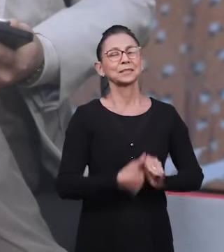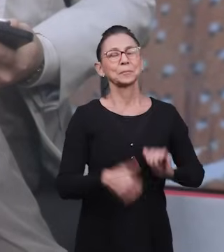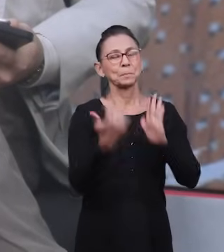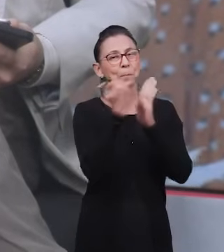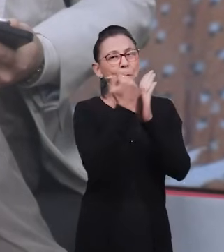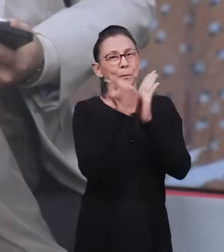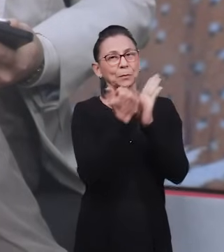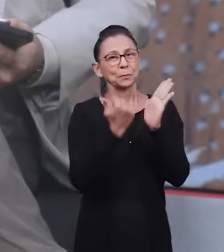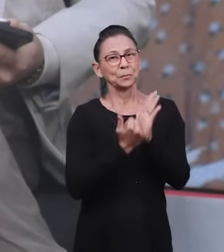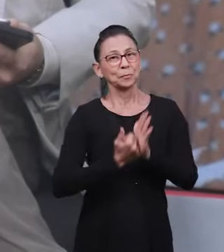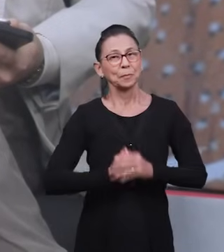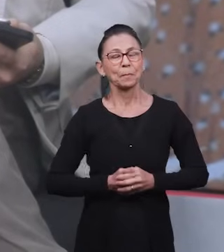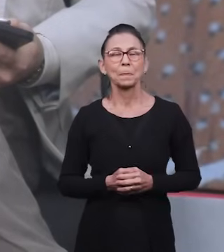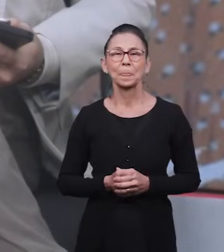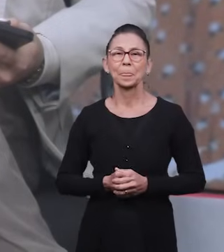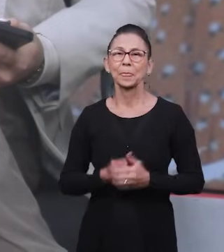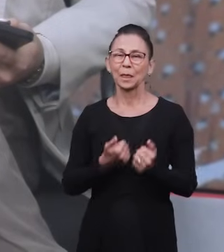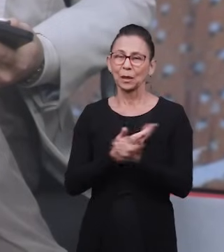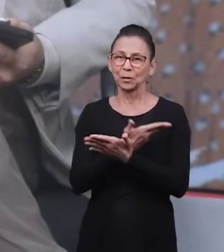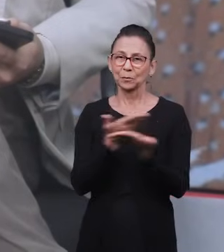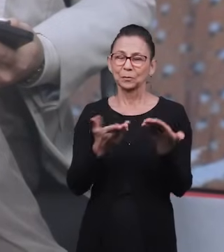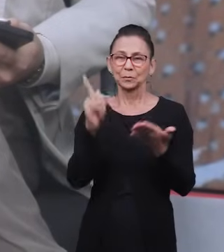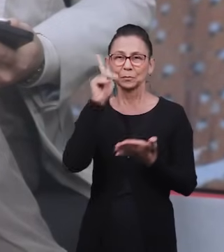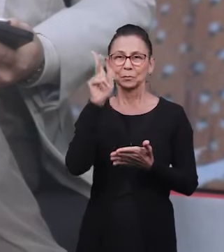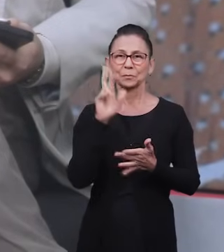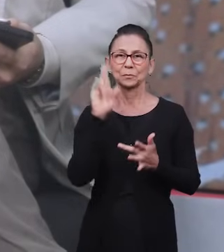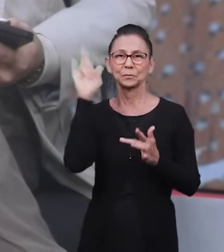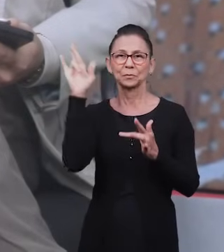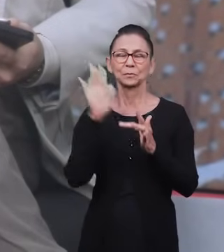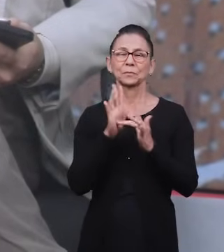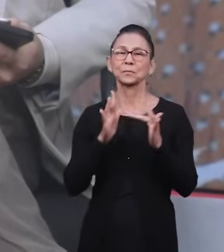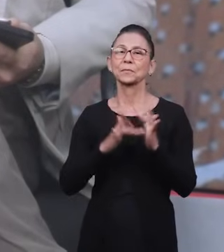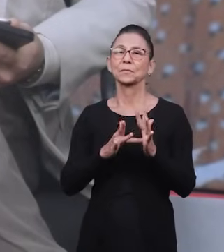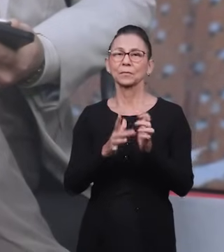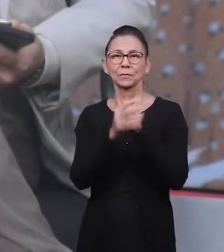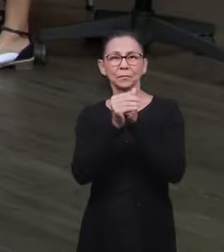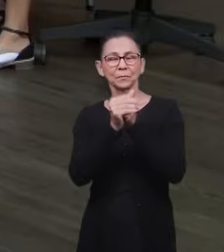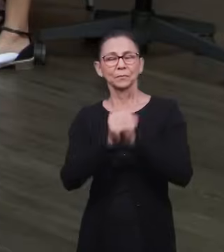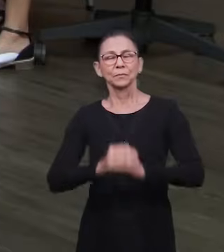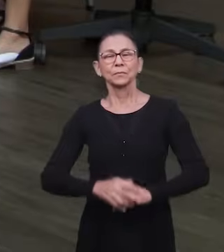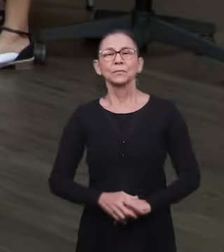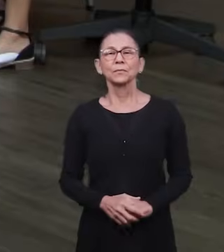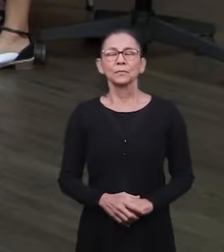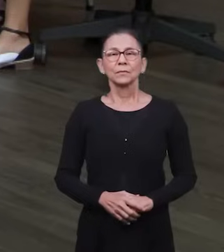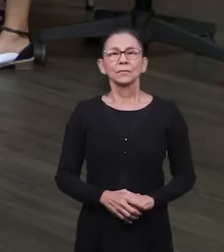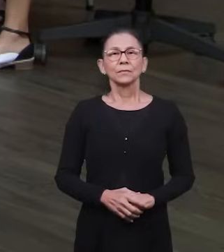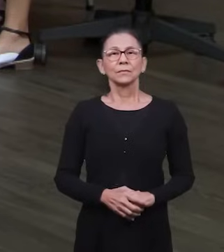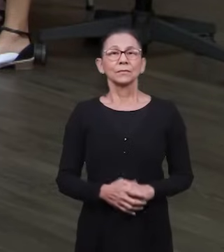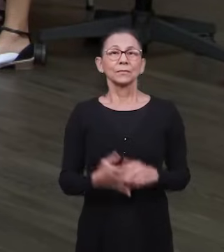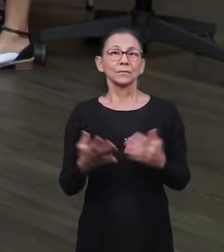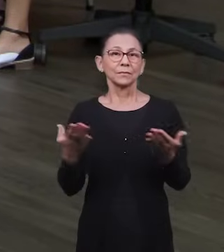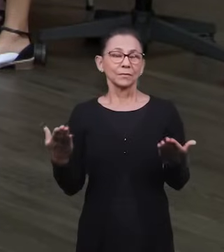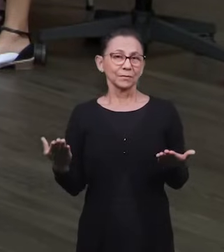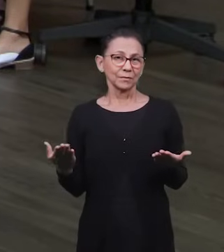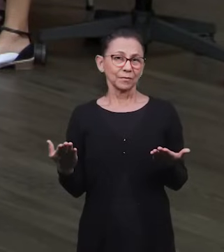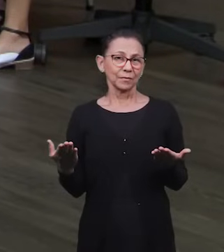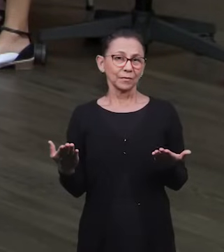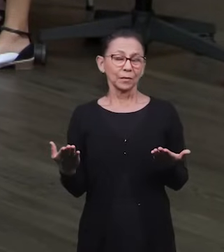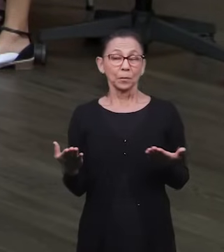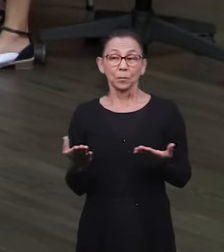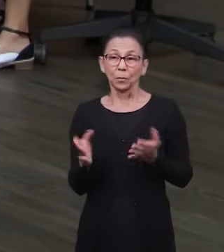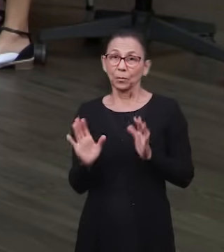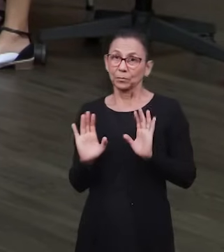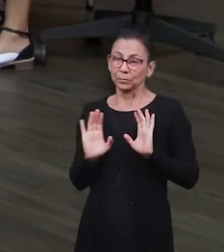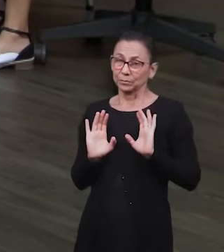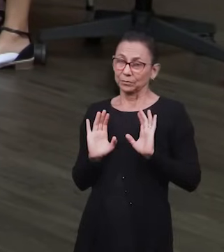acompanhando conosco aí nesse programa. Saudação aí com a paz do Senhor Jesus. Amém. Bom, e comigo aqui, quer